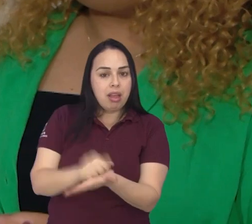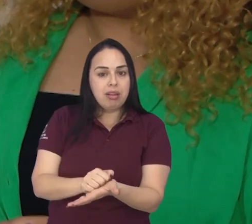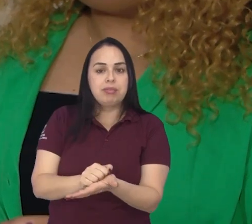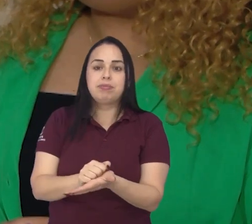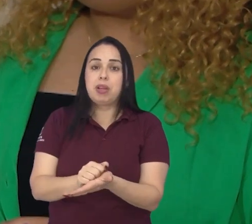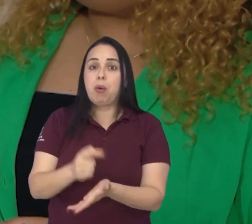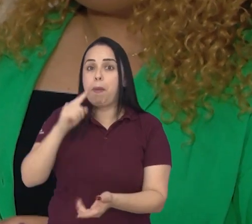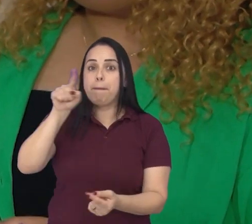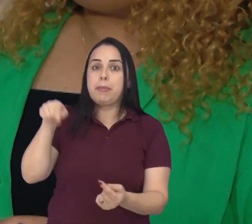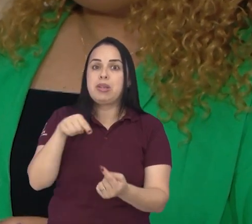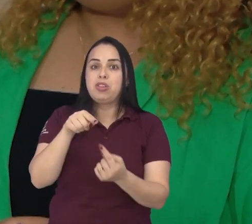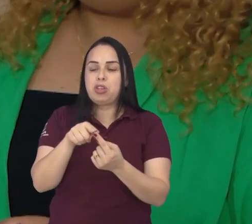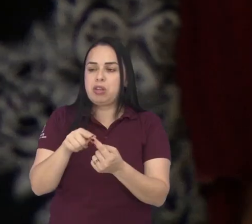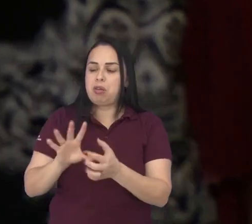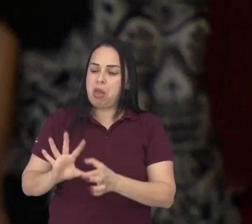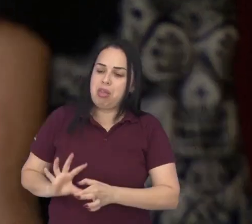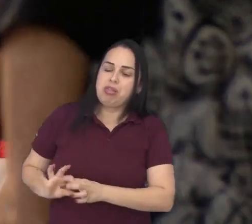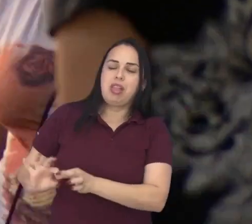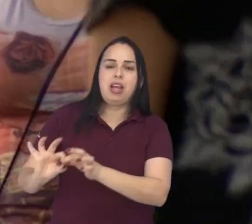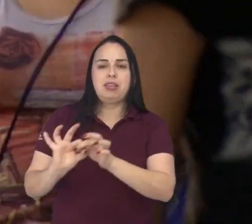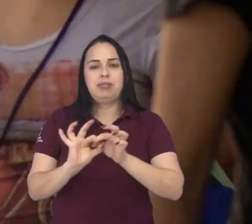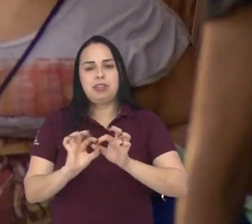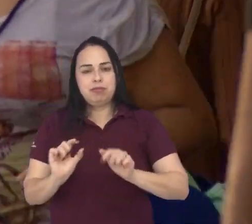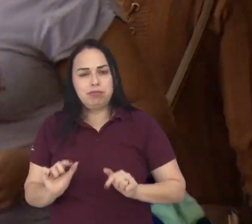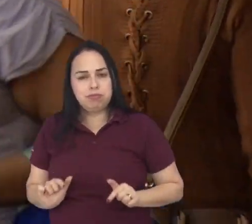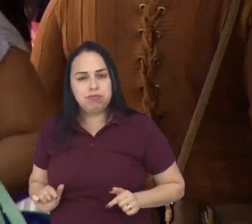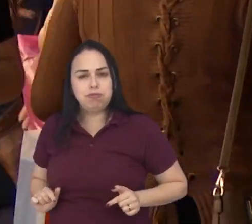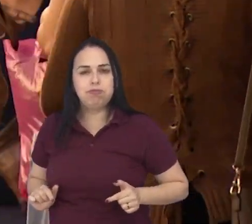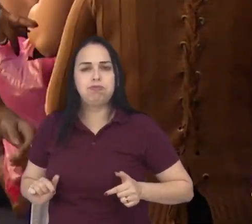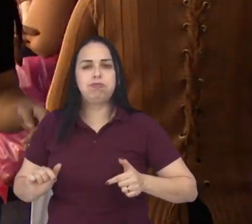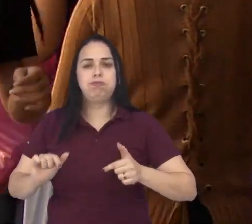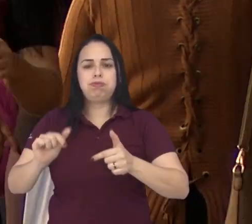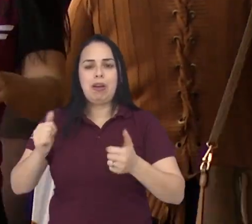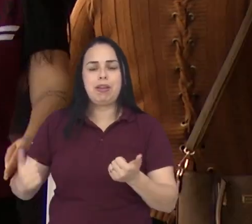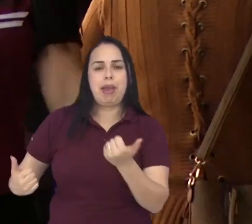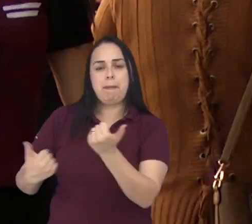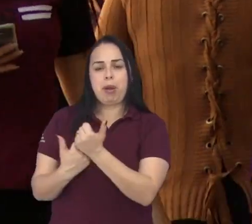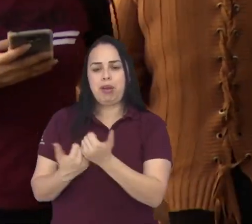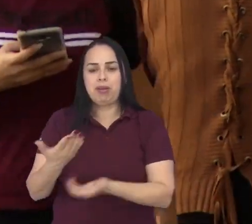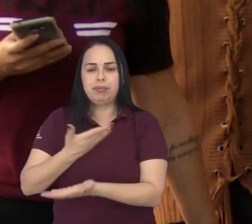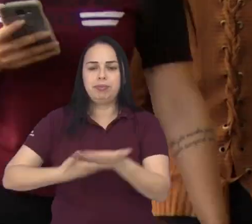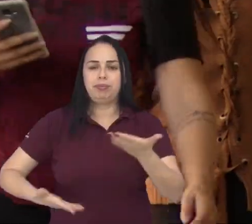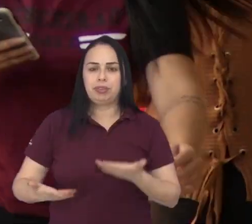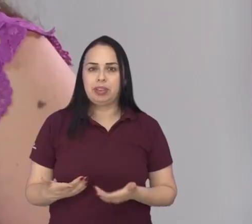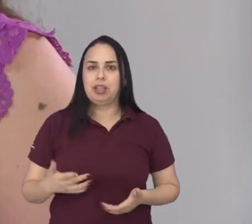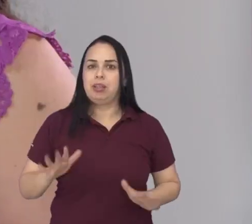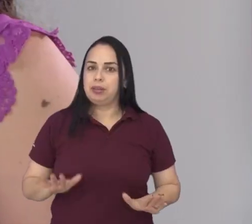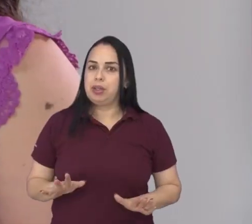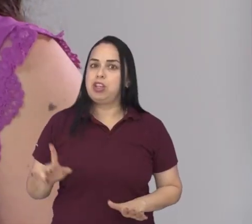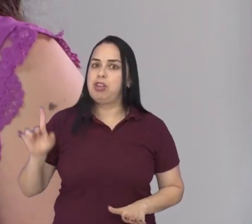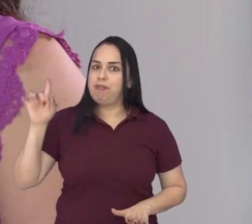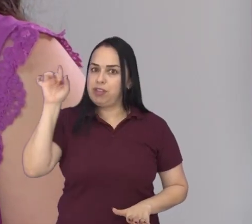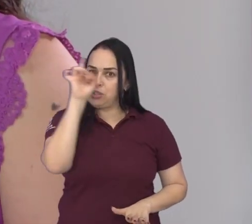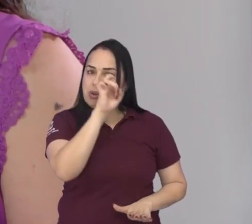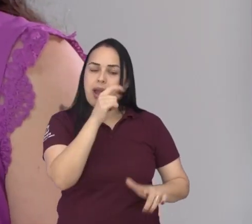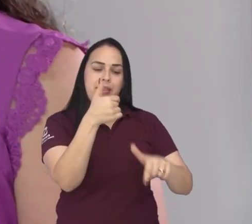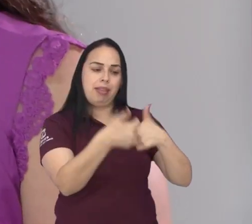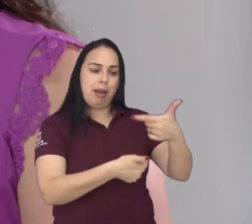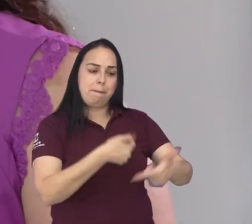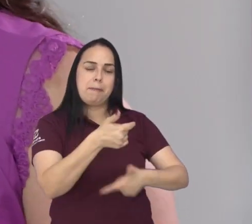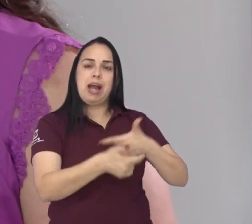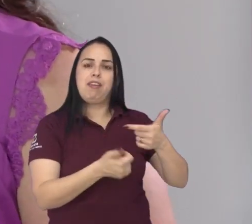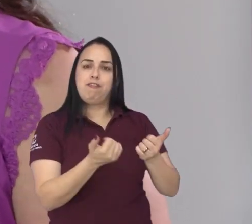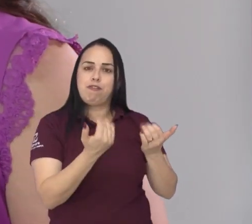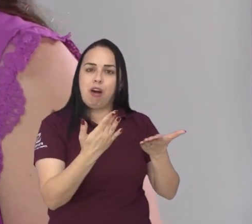estão em processo de cadastramento. A ideia é unir forças para que todas possam se apoiar. A maior dificuldade é a